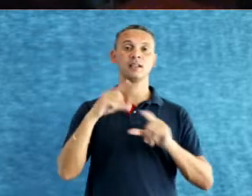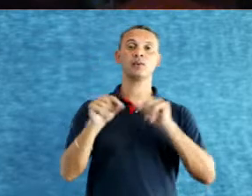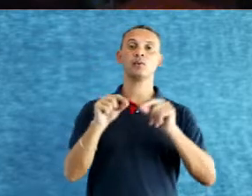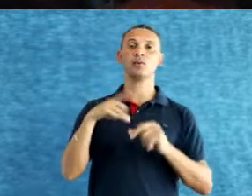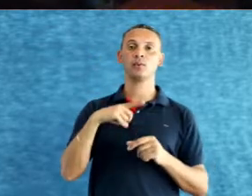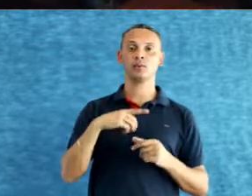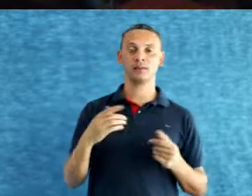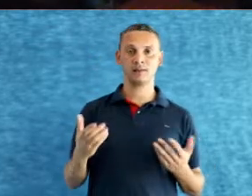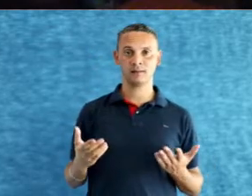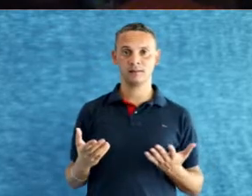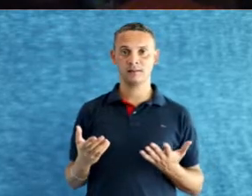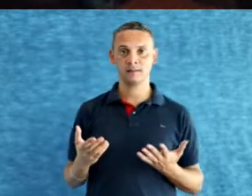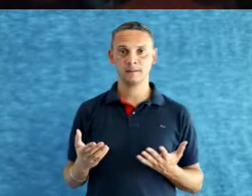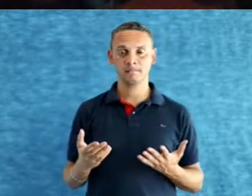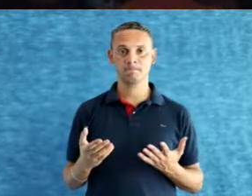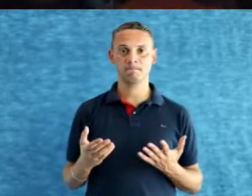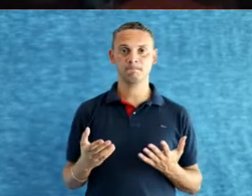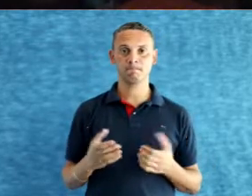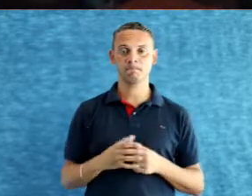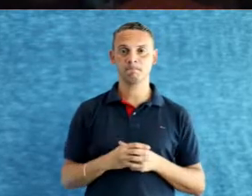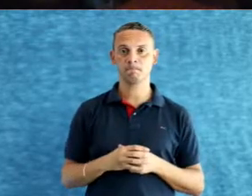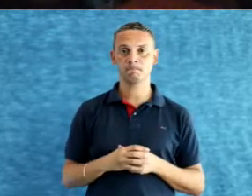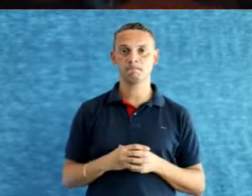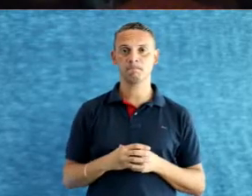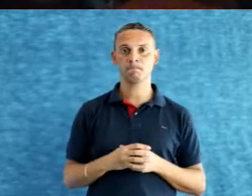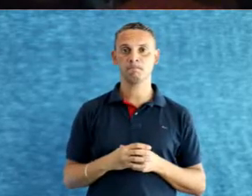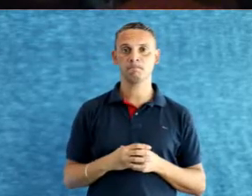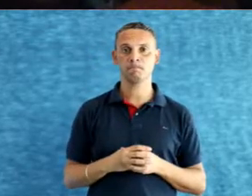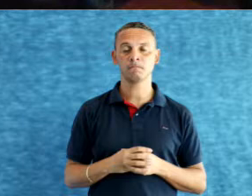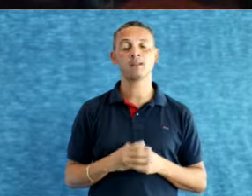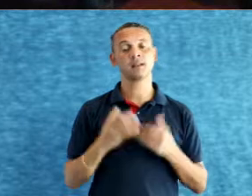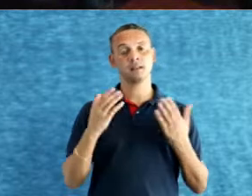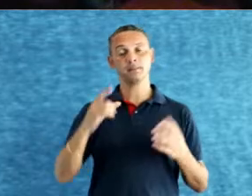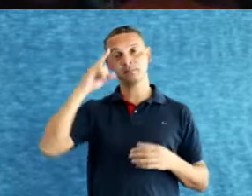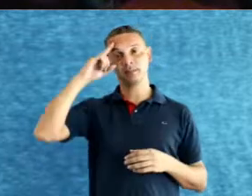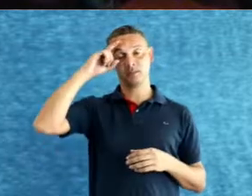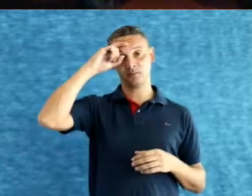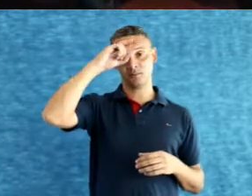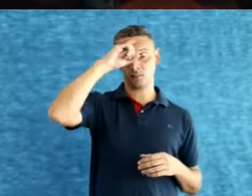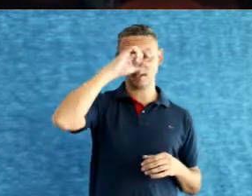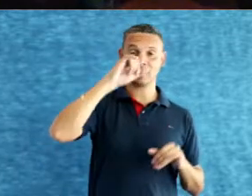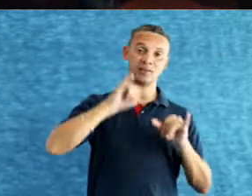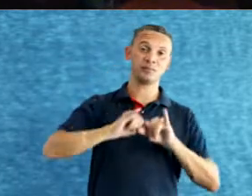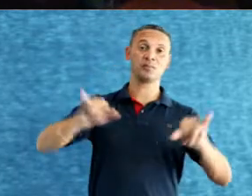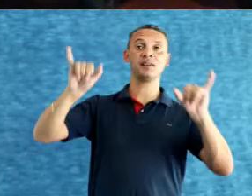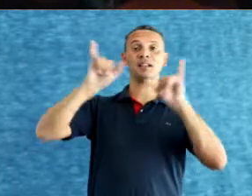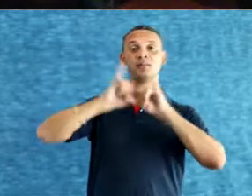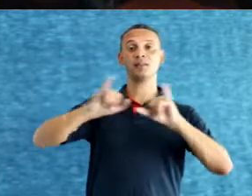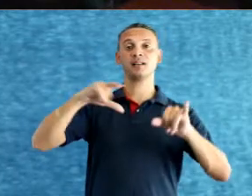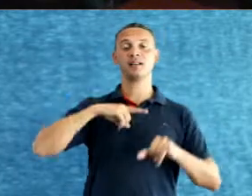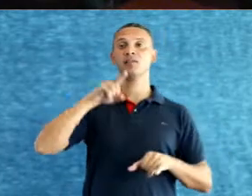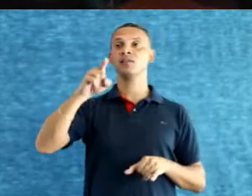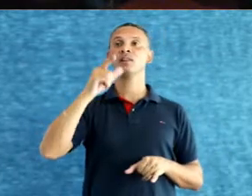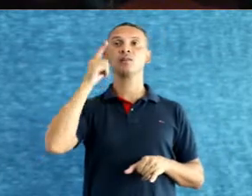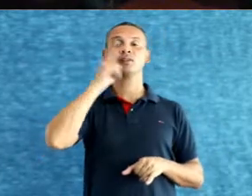dentro. Eu já nasci com ela, com o sonho dela, eu acho. E fui morar no Rio Grande do Norte. Então, quando cheguei